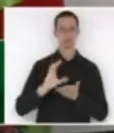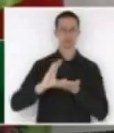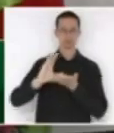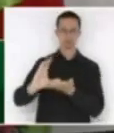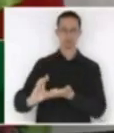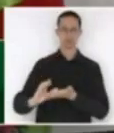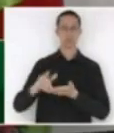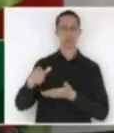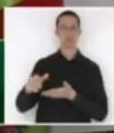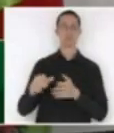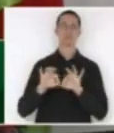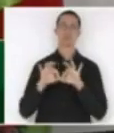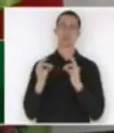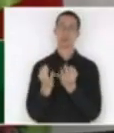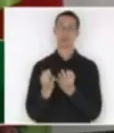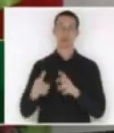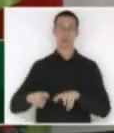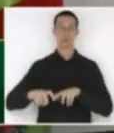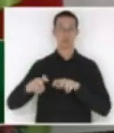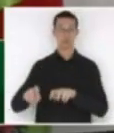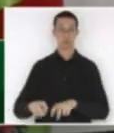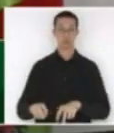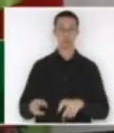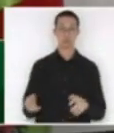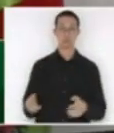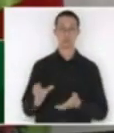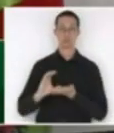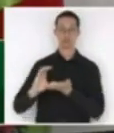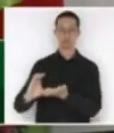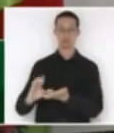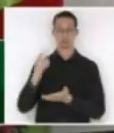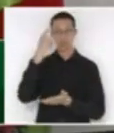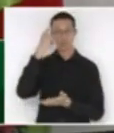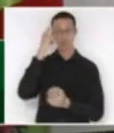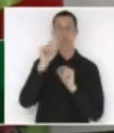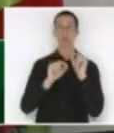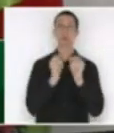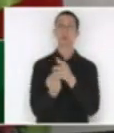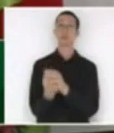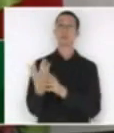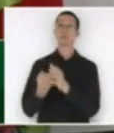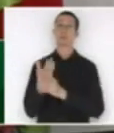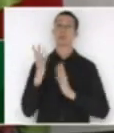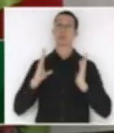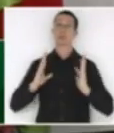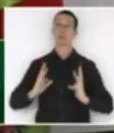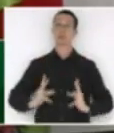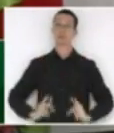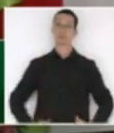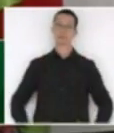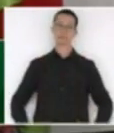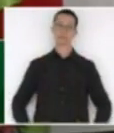agricultores familiares, pensando uma produção orgânica, agroecológica,